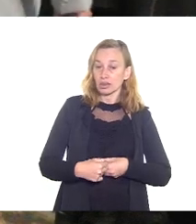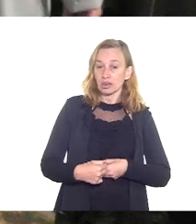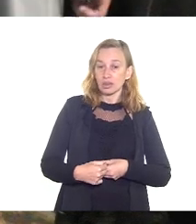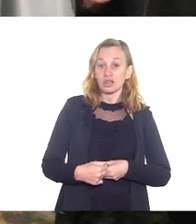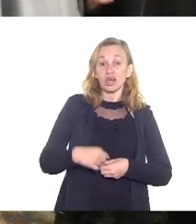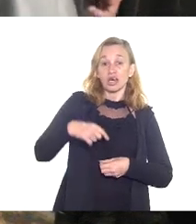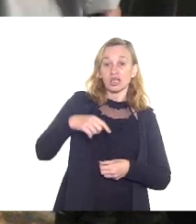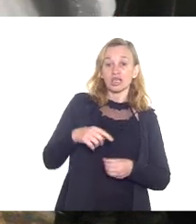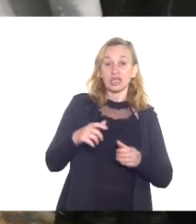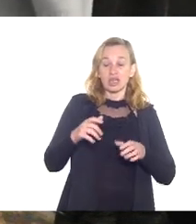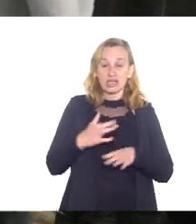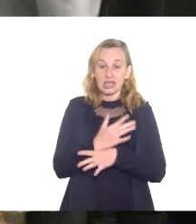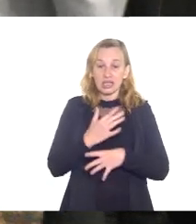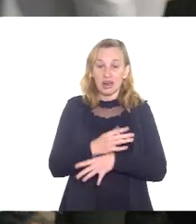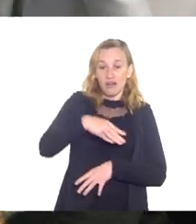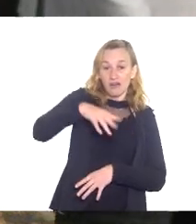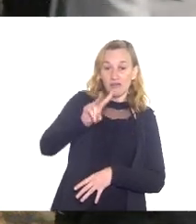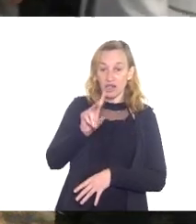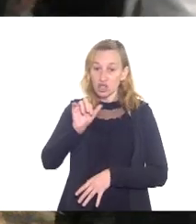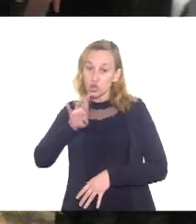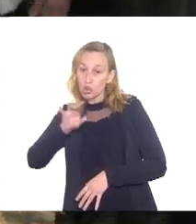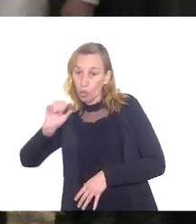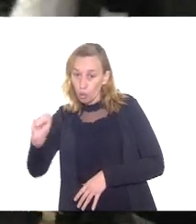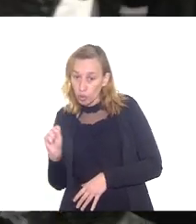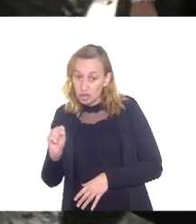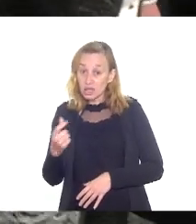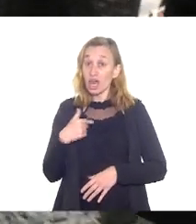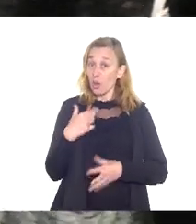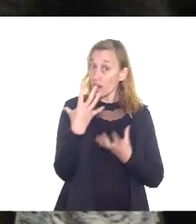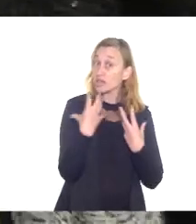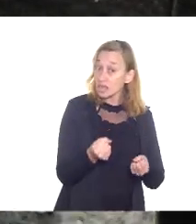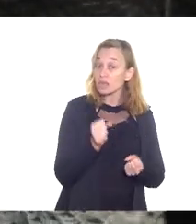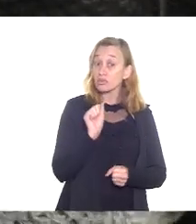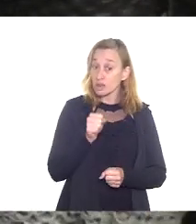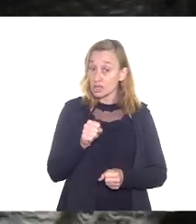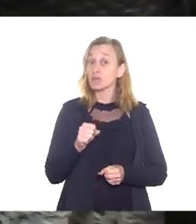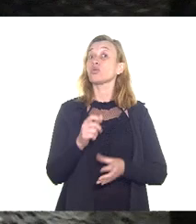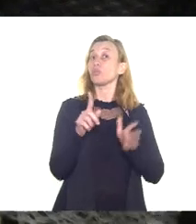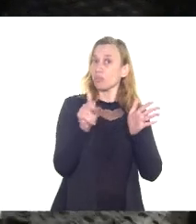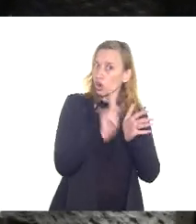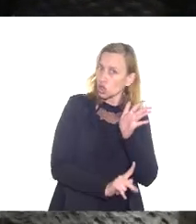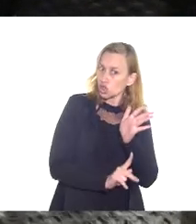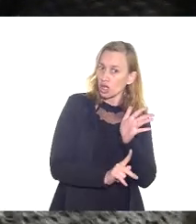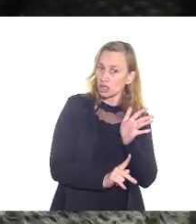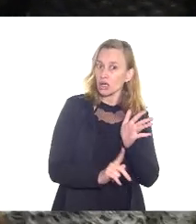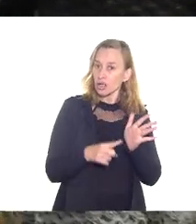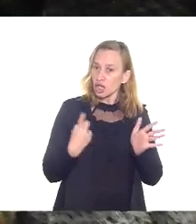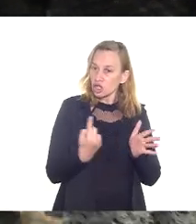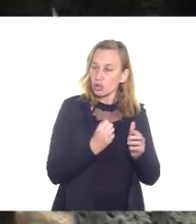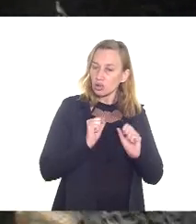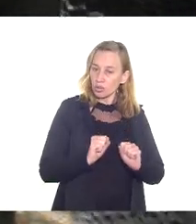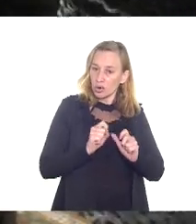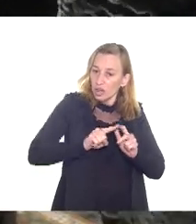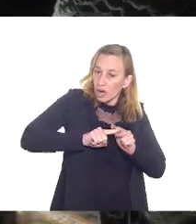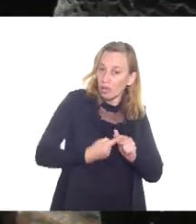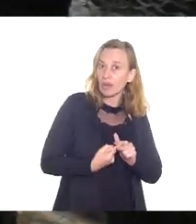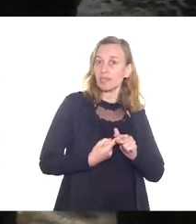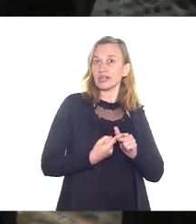de Vassouras. Então, eu sou altamente a favor desse projeto para que a gente possa